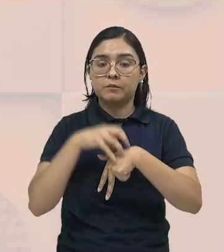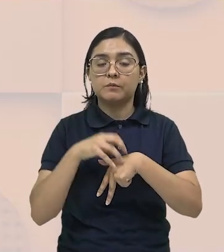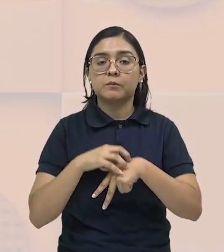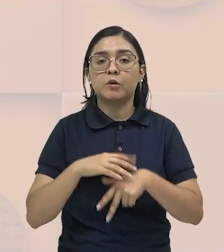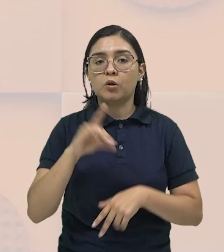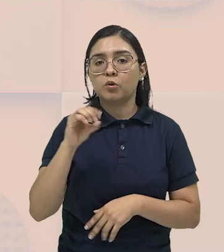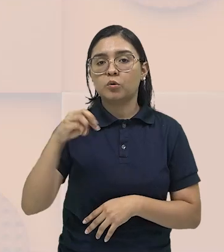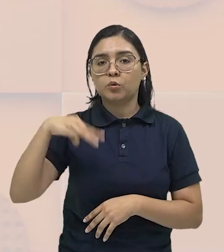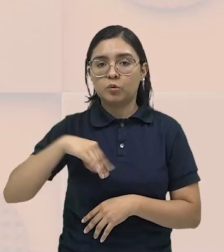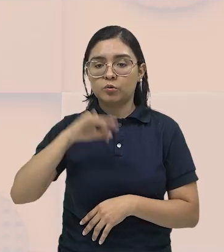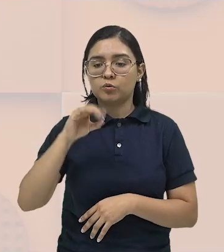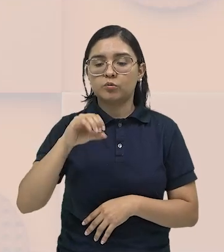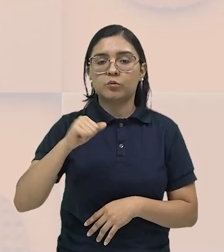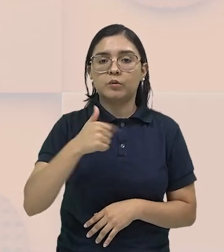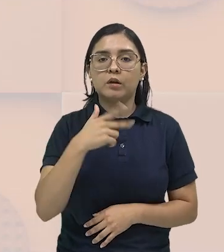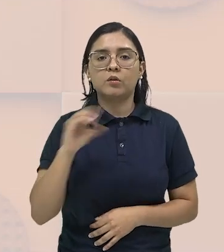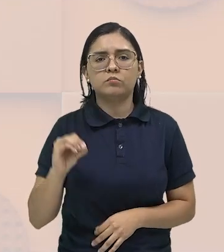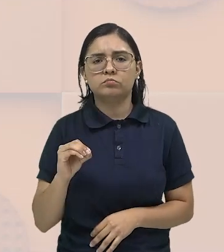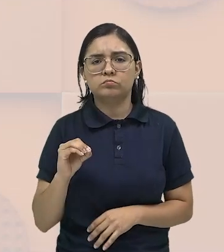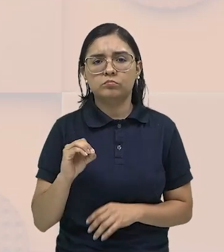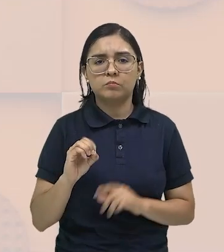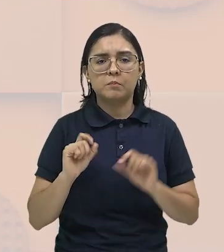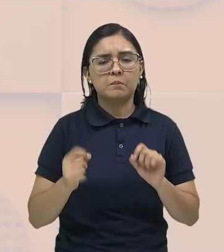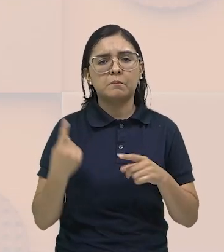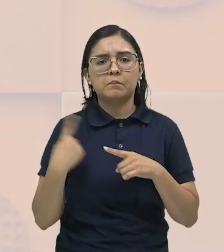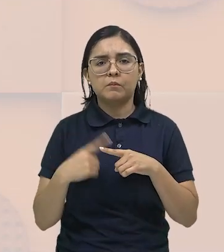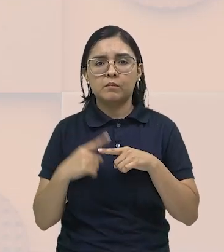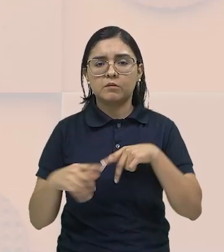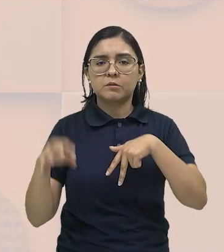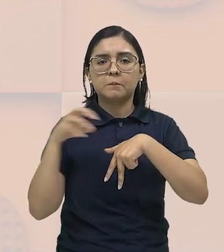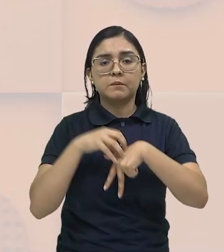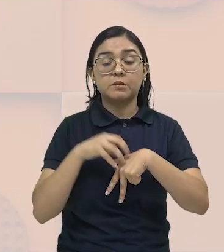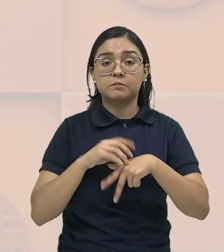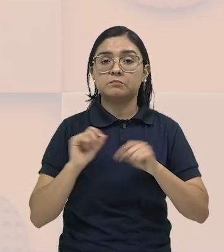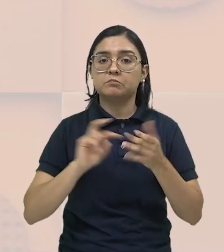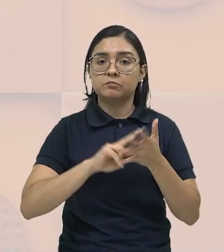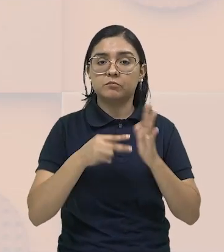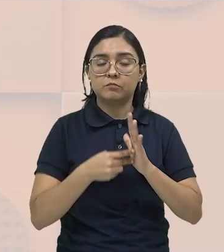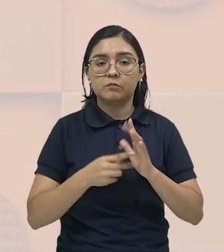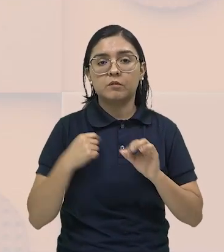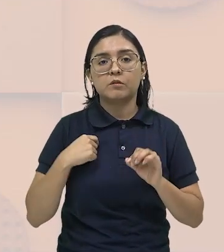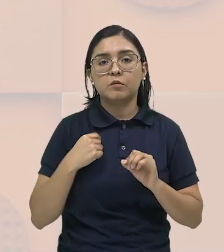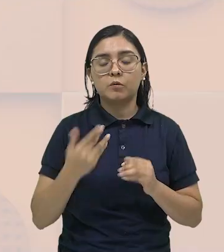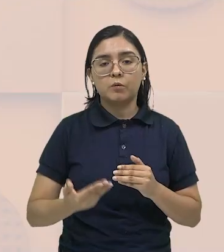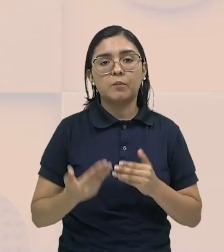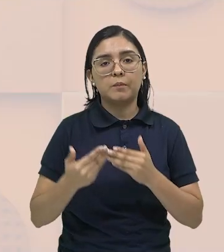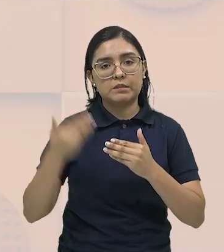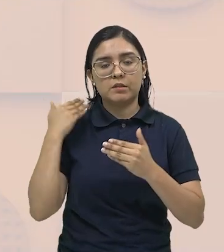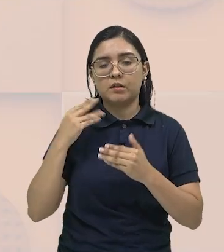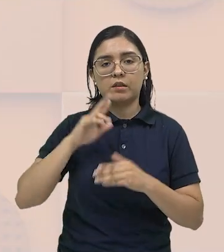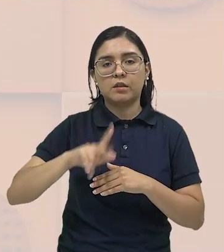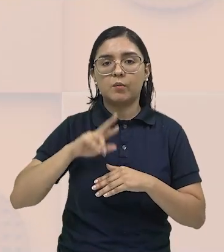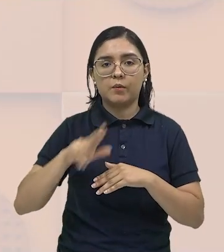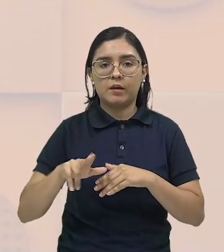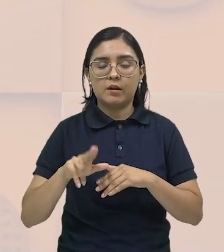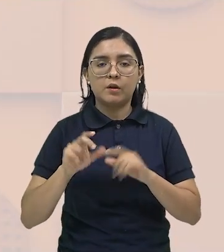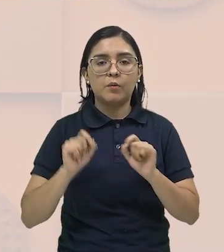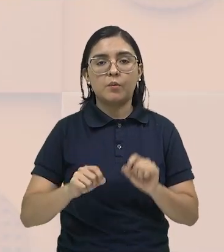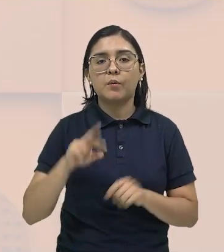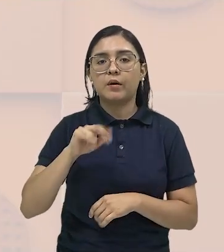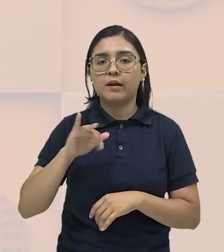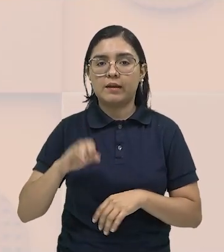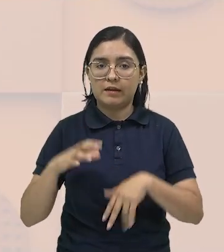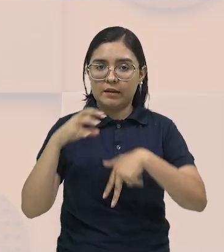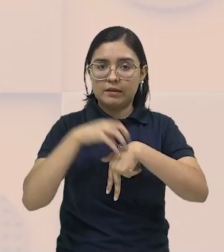João. Tá? Pausa, professora, como assim príncipe regente? Quer dizer que, na época, ele não era rei, porque sua mãe, Dona Maria